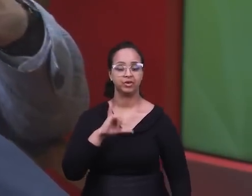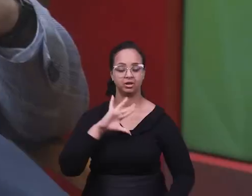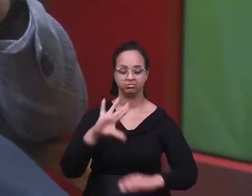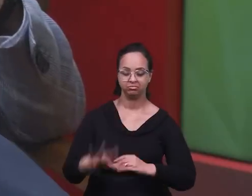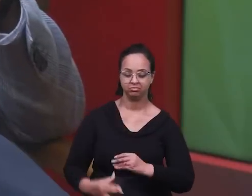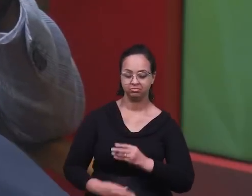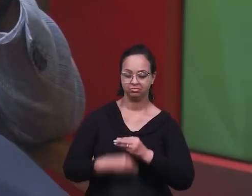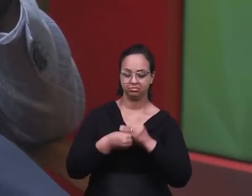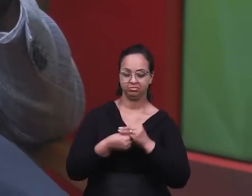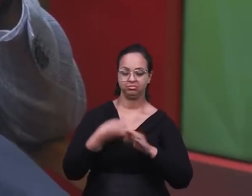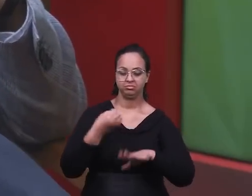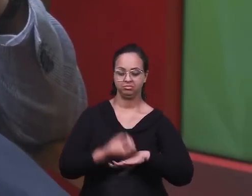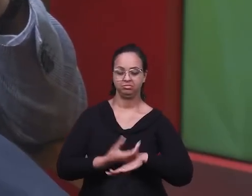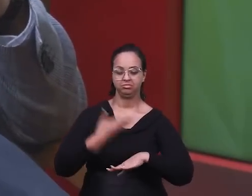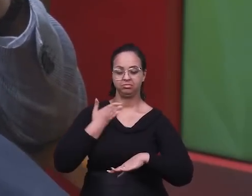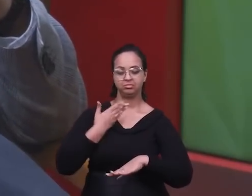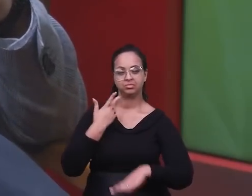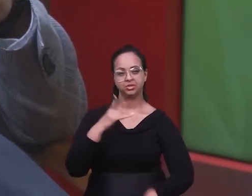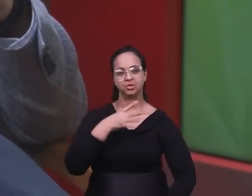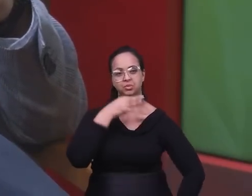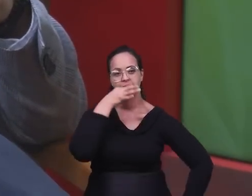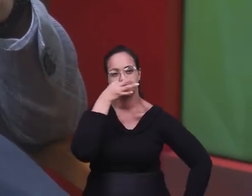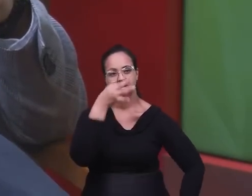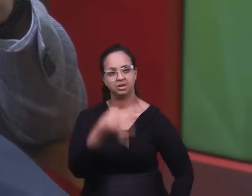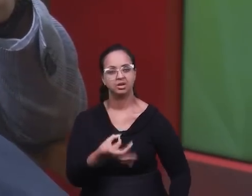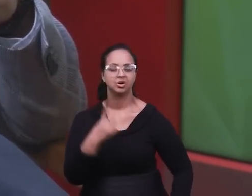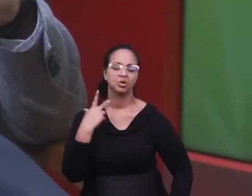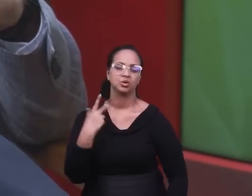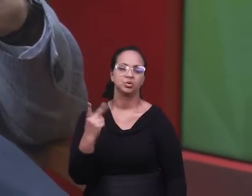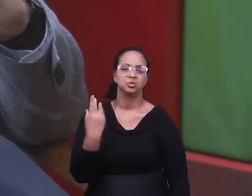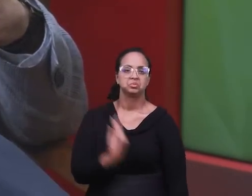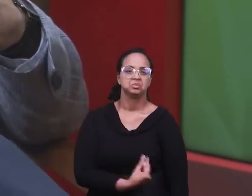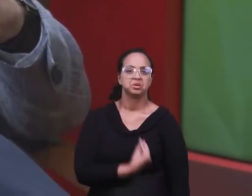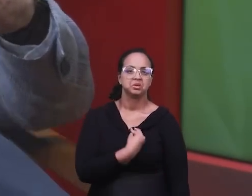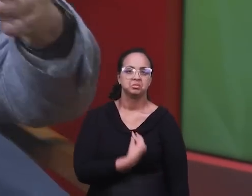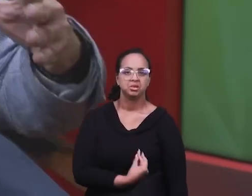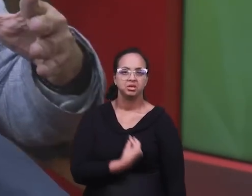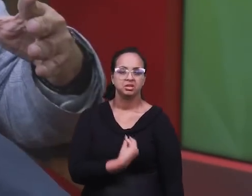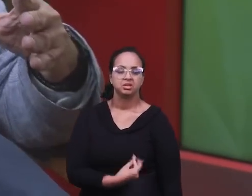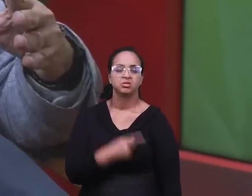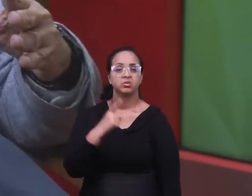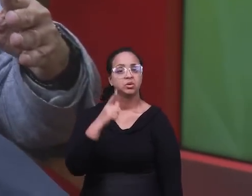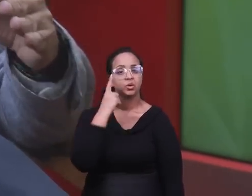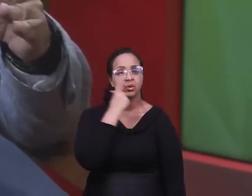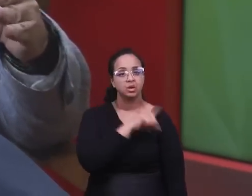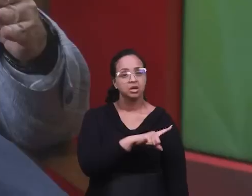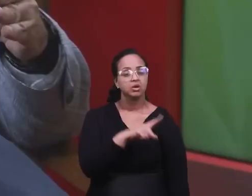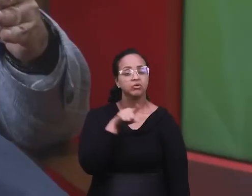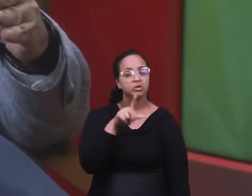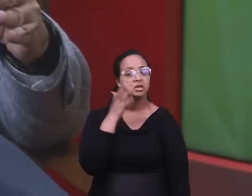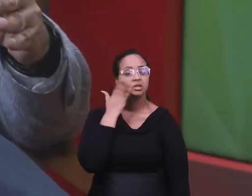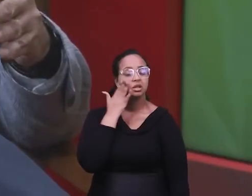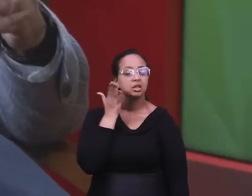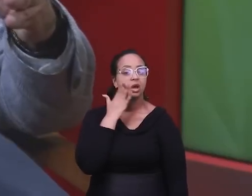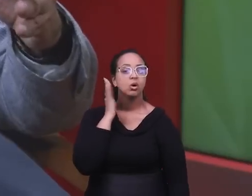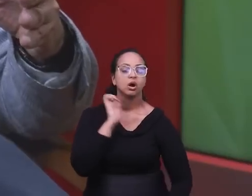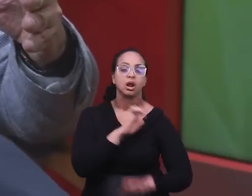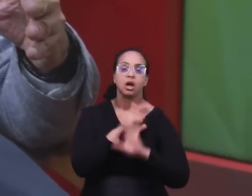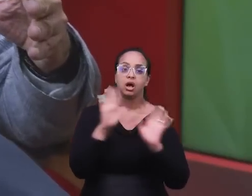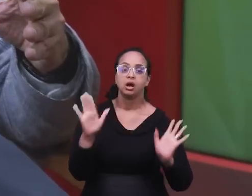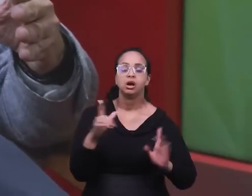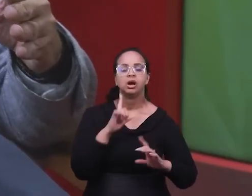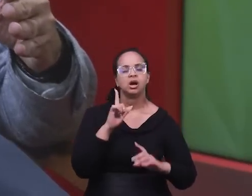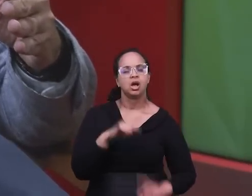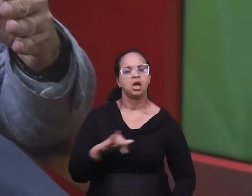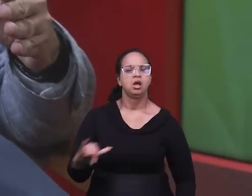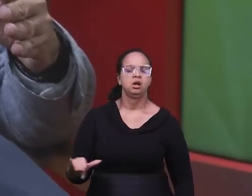você vai poder contribuir conosco, enviando o seu comentário, a sua participação, o que você alcançou, o que você